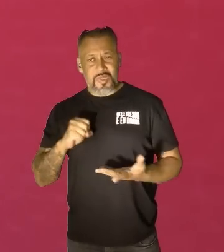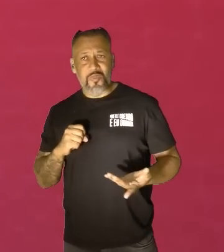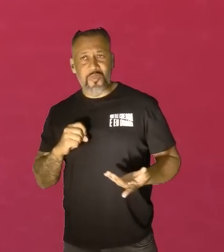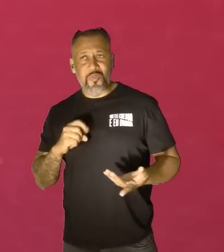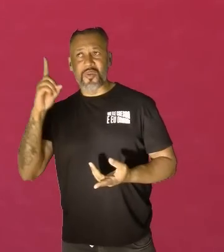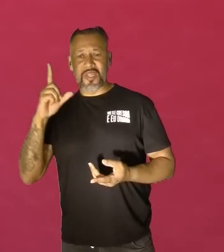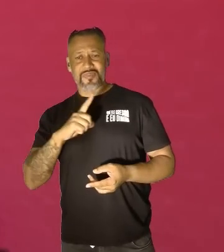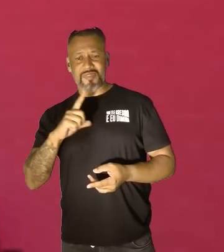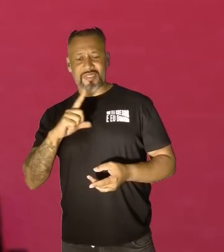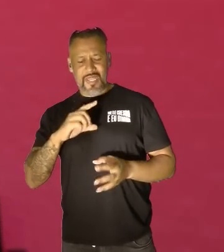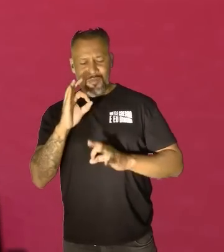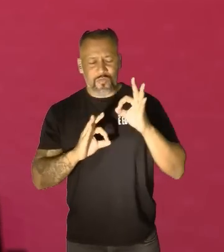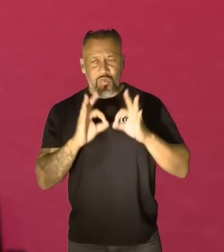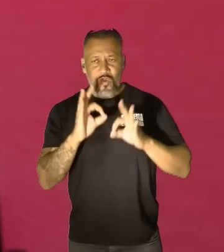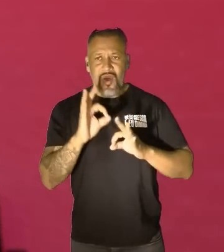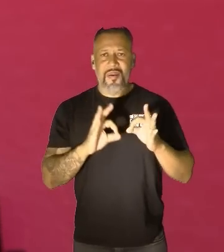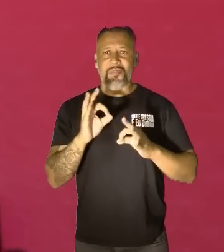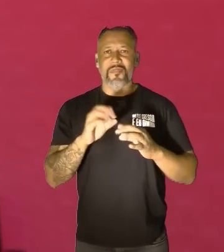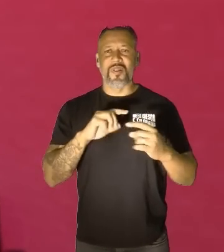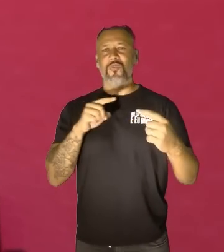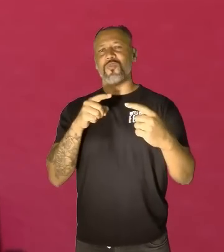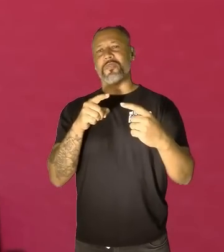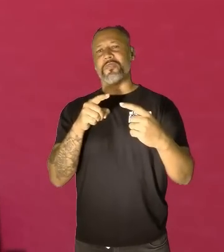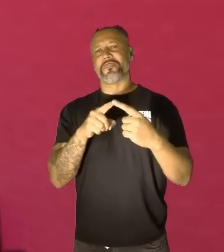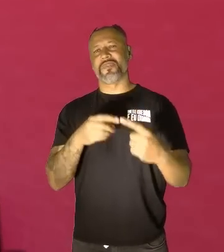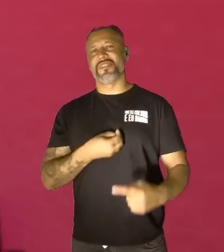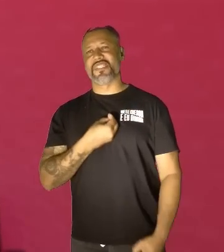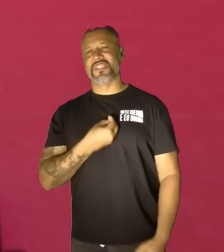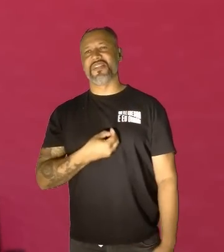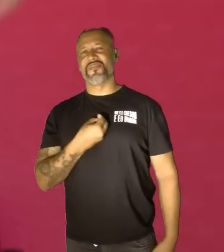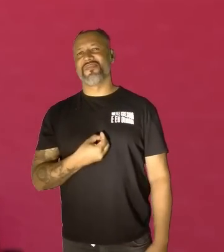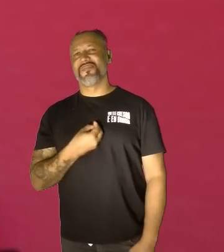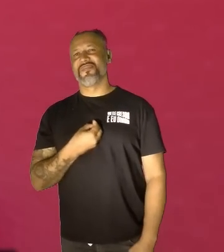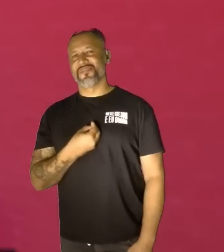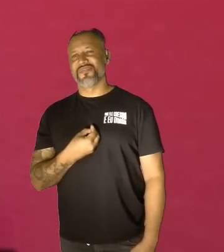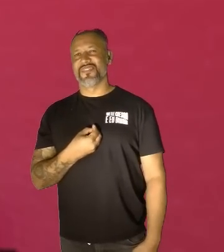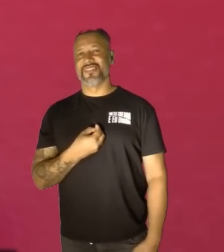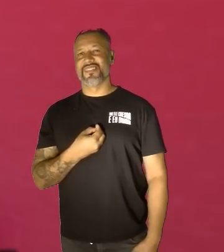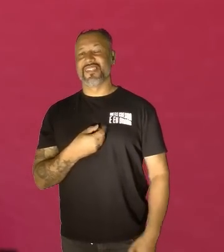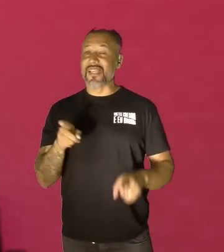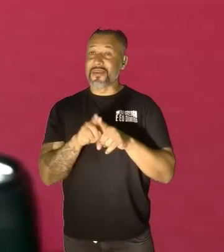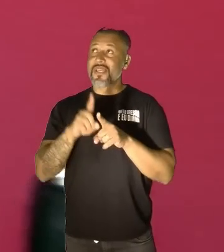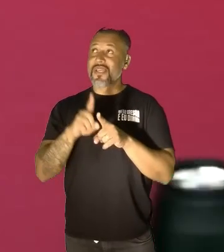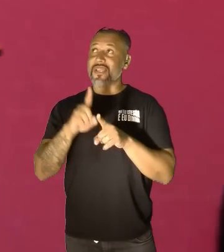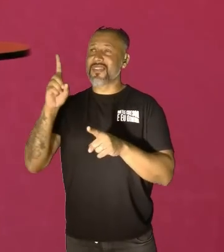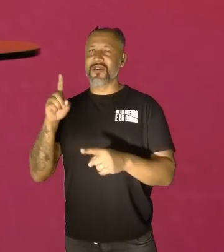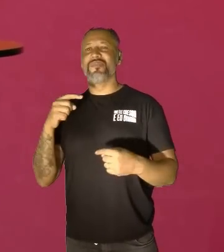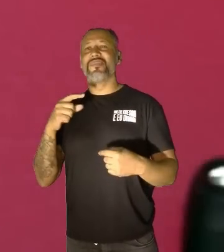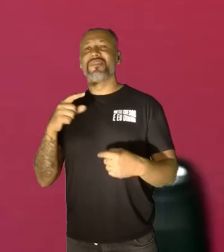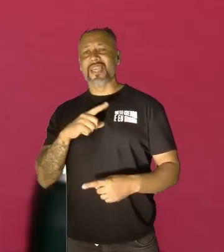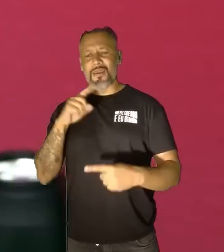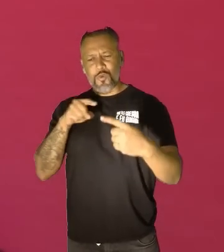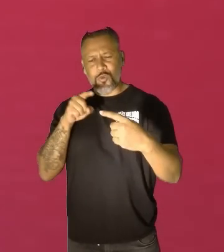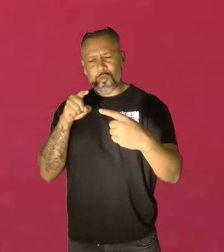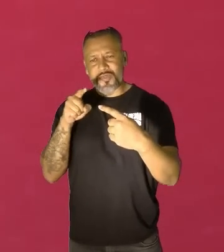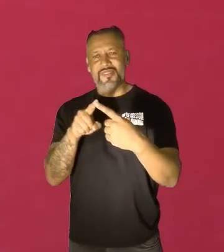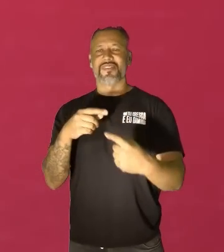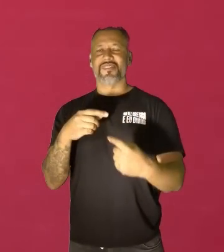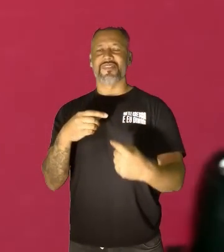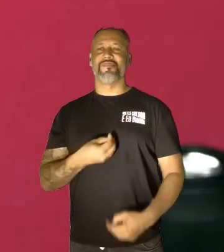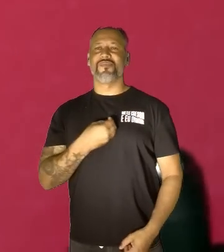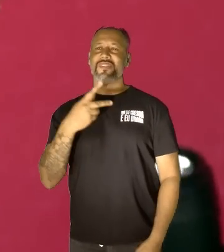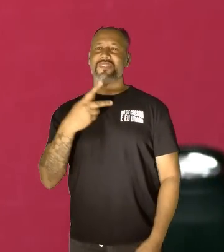sua vida. E não se preocupe, vai ser chocante, vai ser drástico. Eu vou encerrar relacionamentos, eu vou